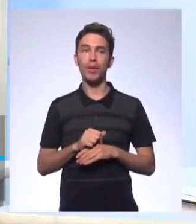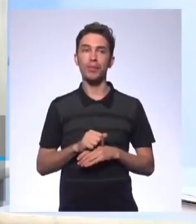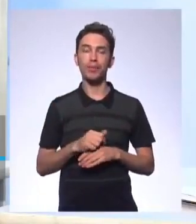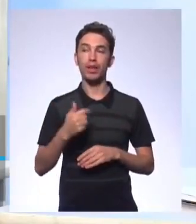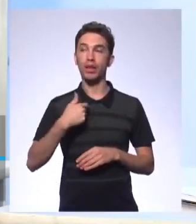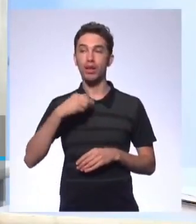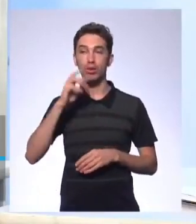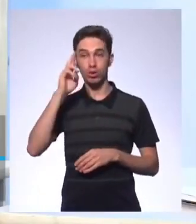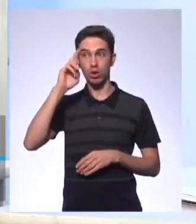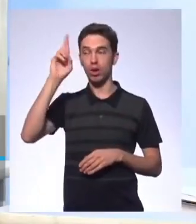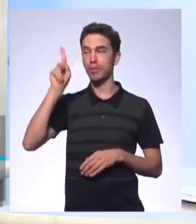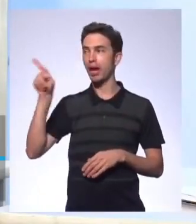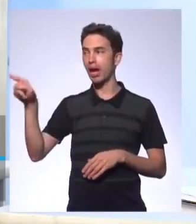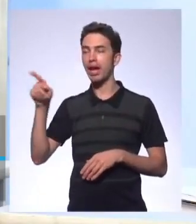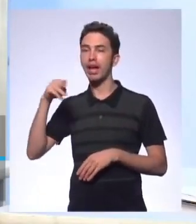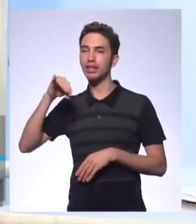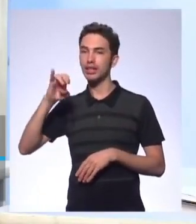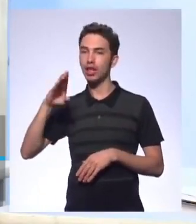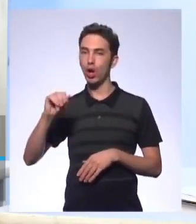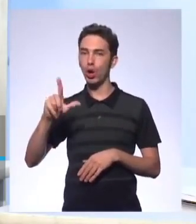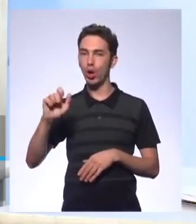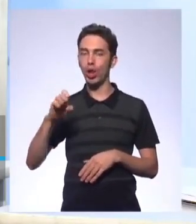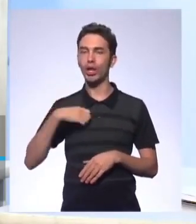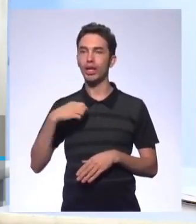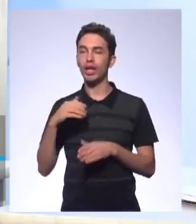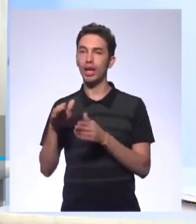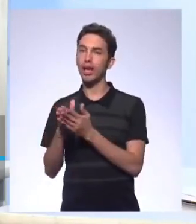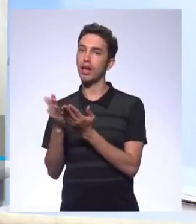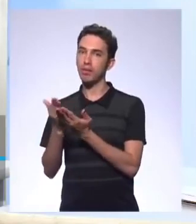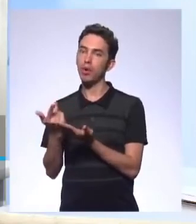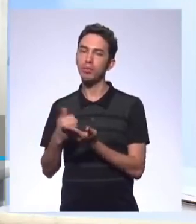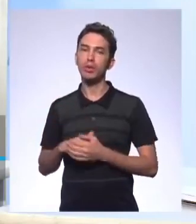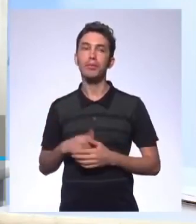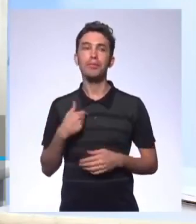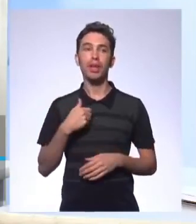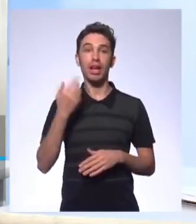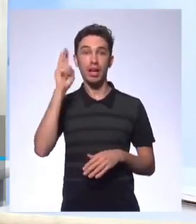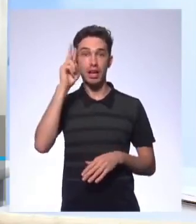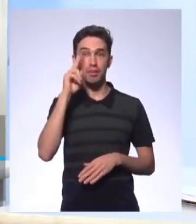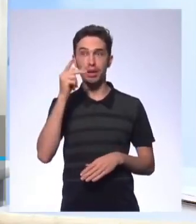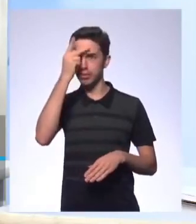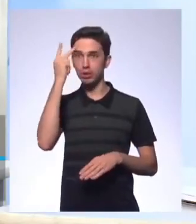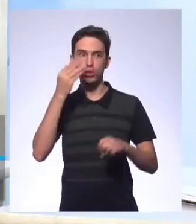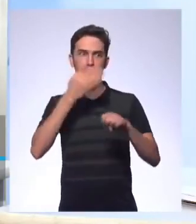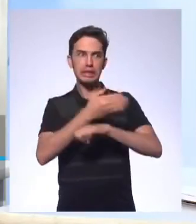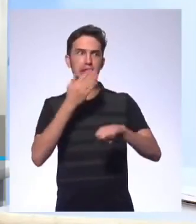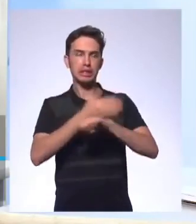terror nesse período? Então, as pessoas precisam de se proteger. Aí, eu tenho muita terra,